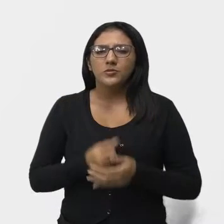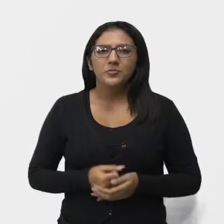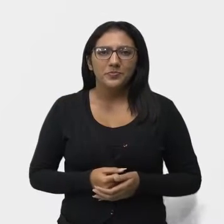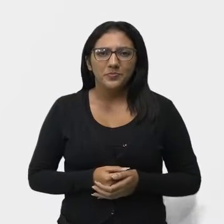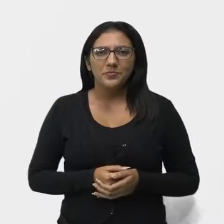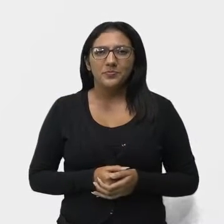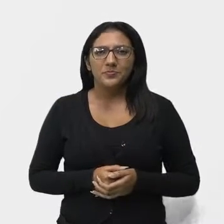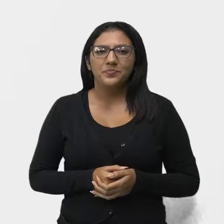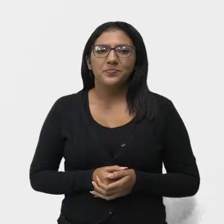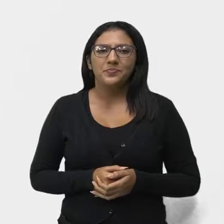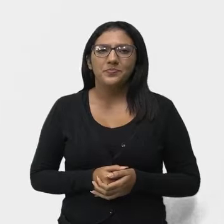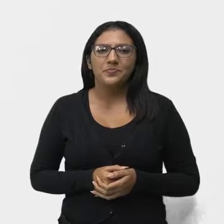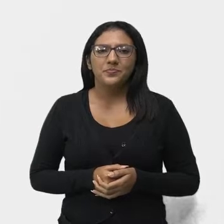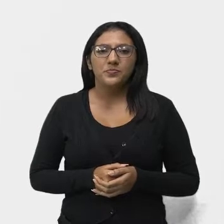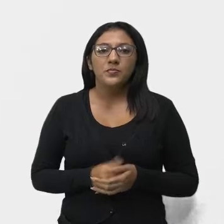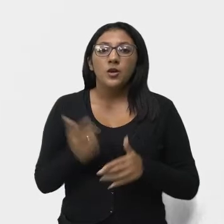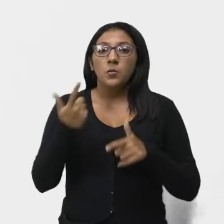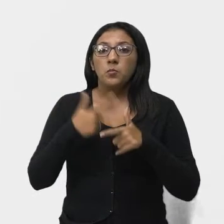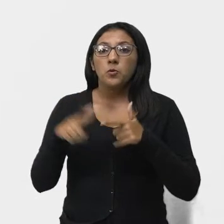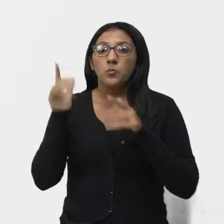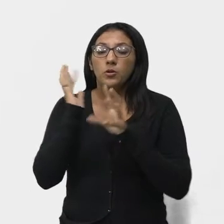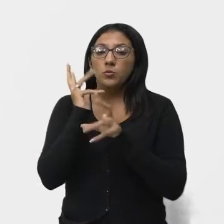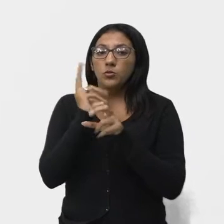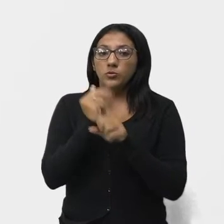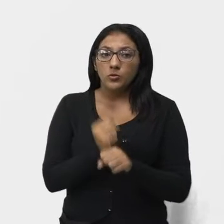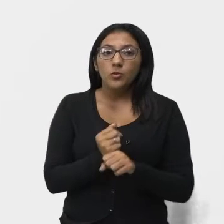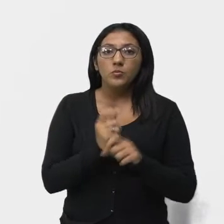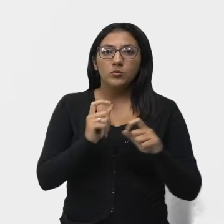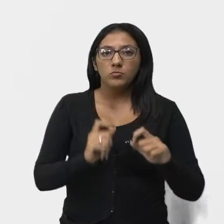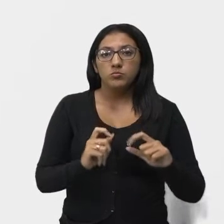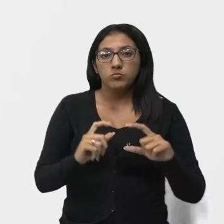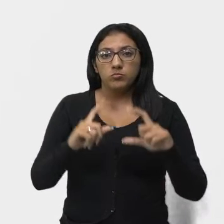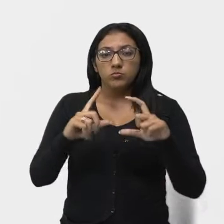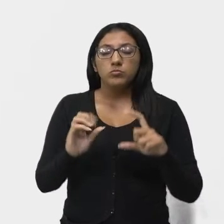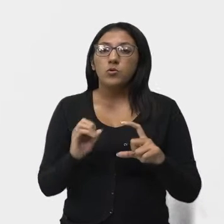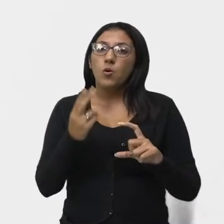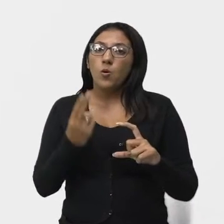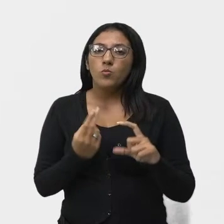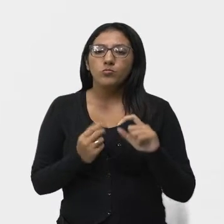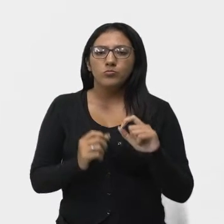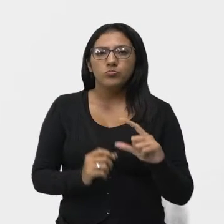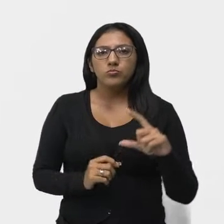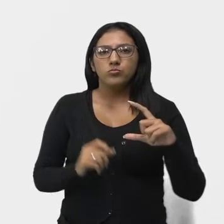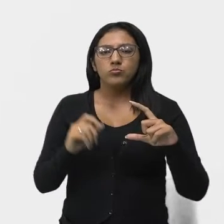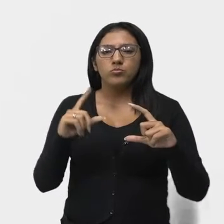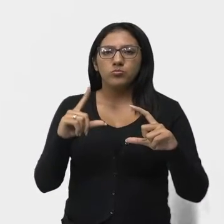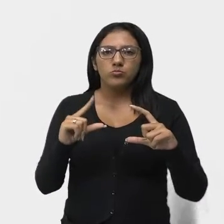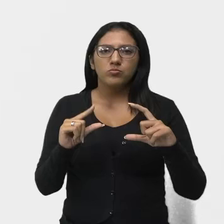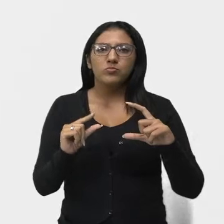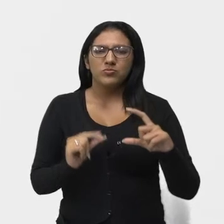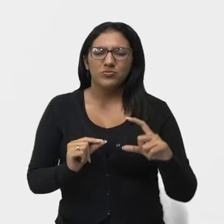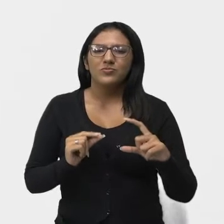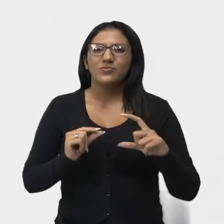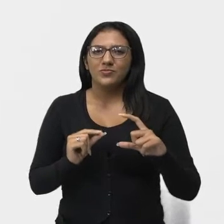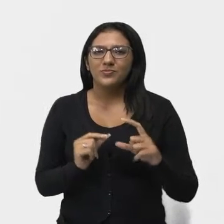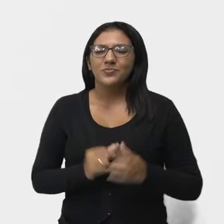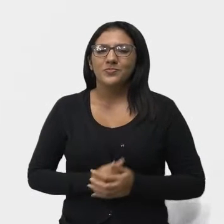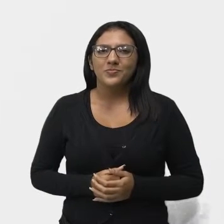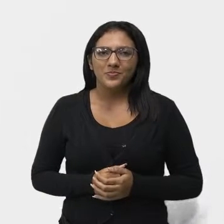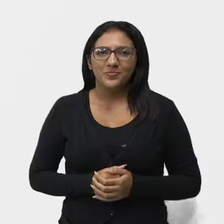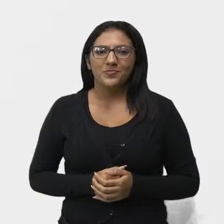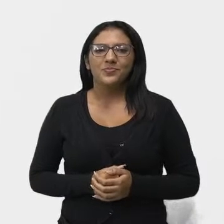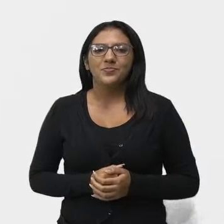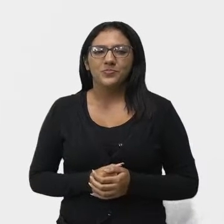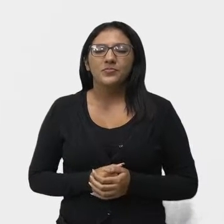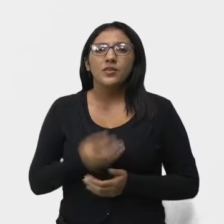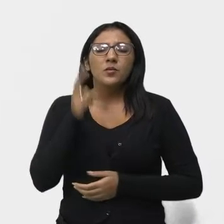aí. Problemas envolvendo grandezas diretamente proporcionais e grandezas inversamente